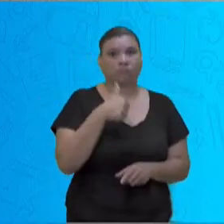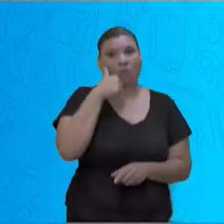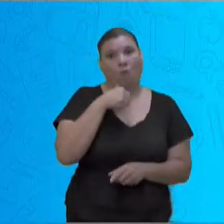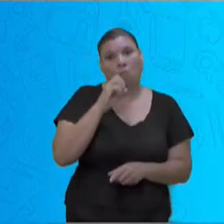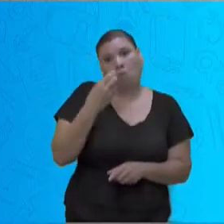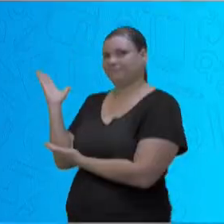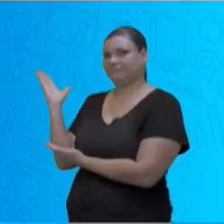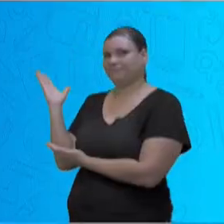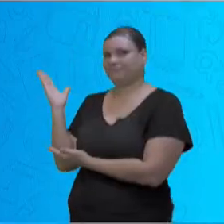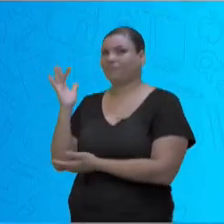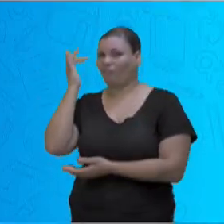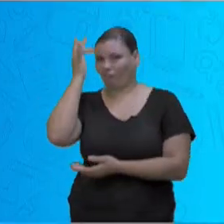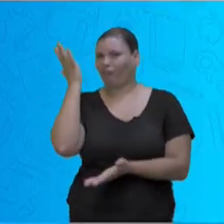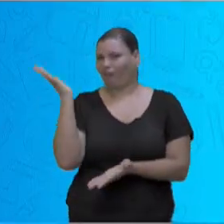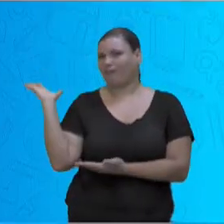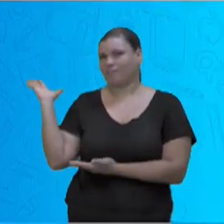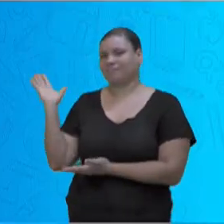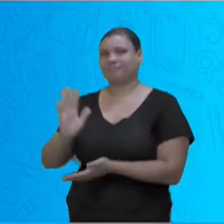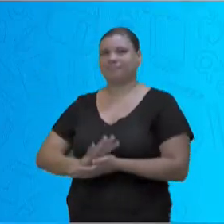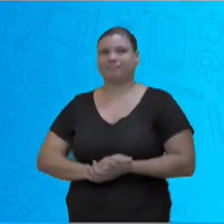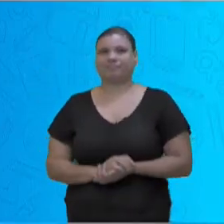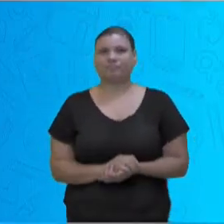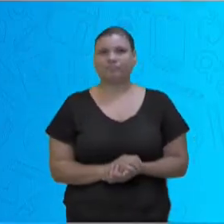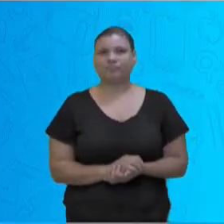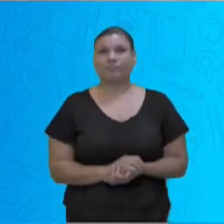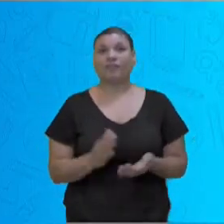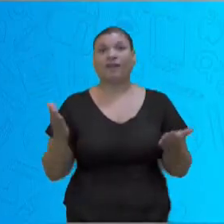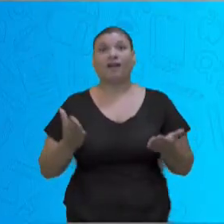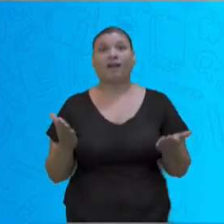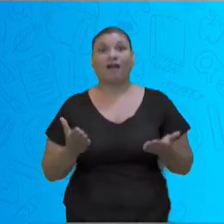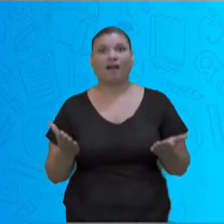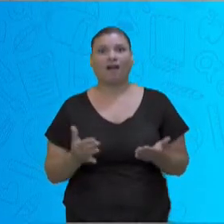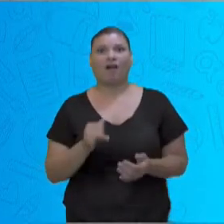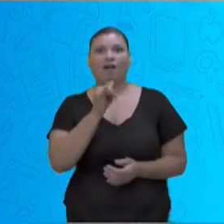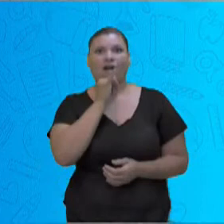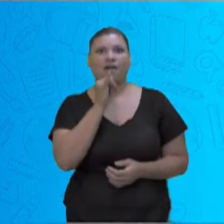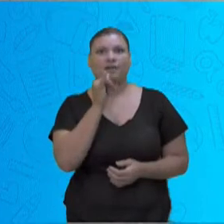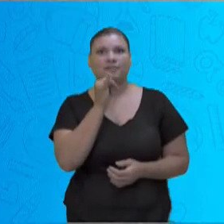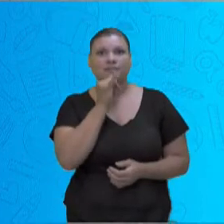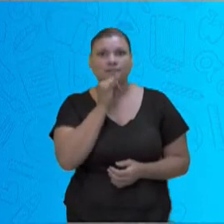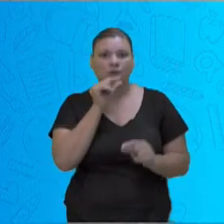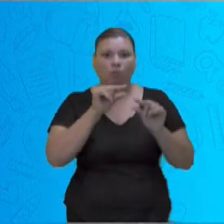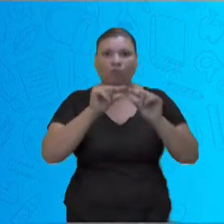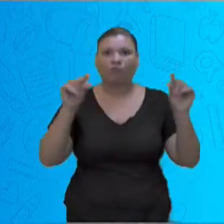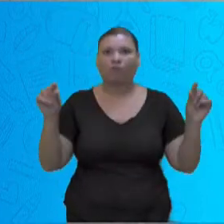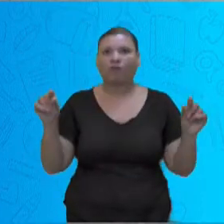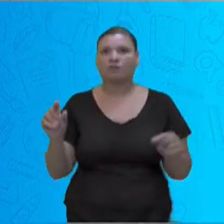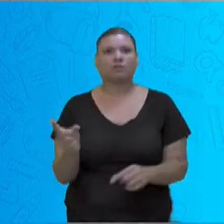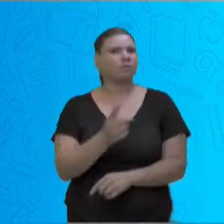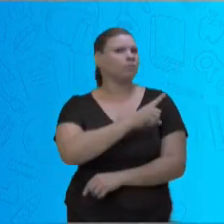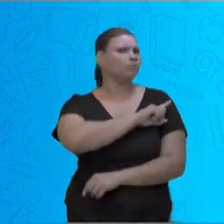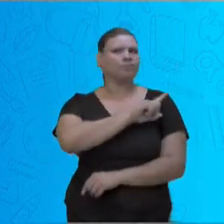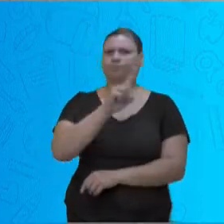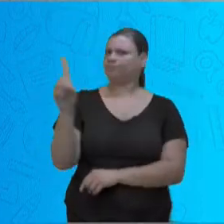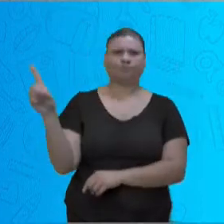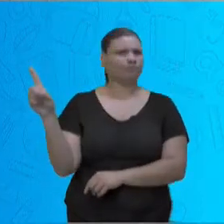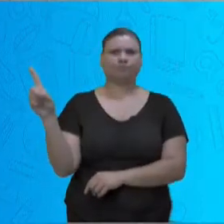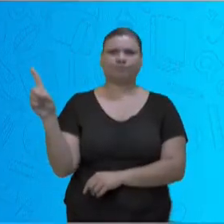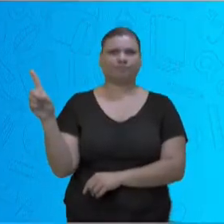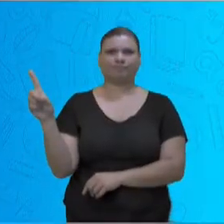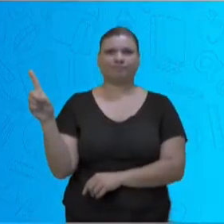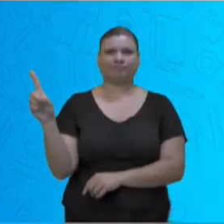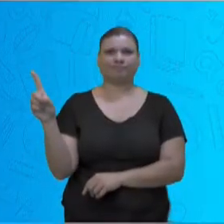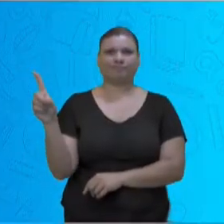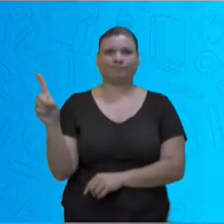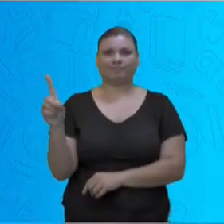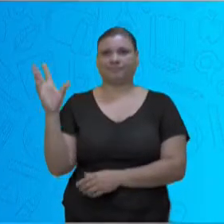ok? Então nós temos a negative form, né, que é a forma negativa. Então aqui